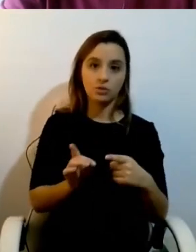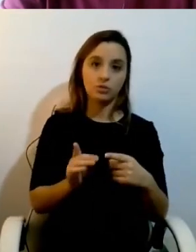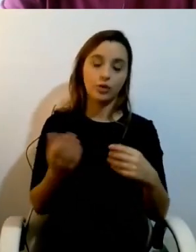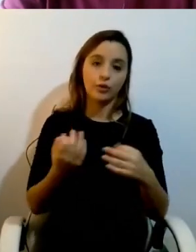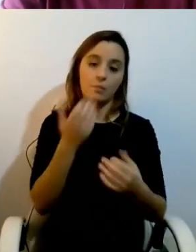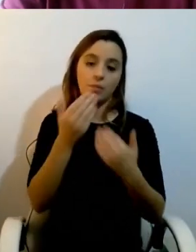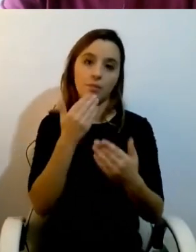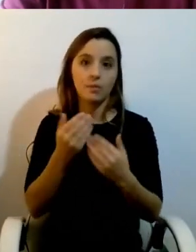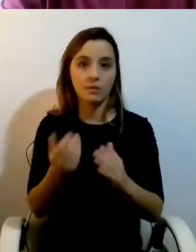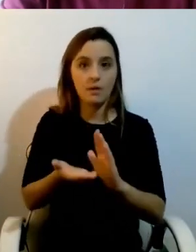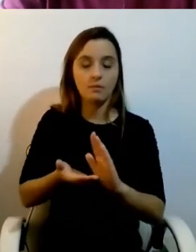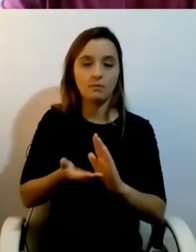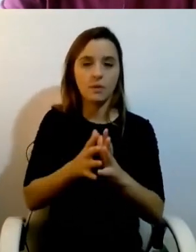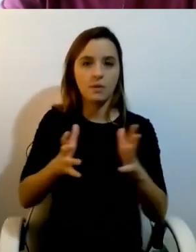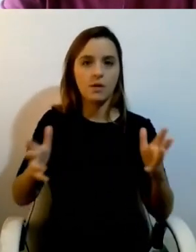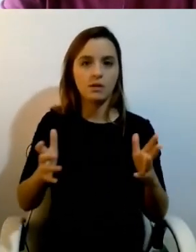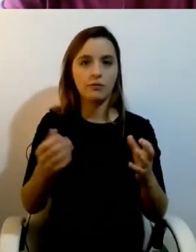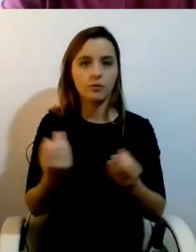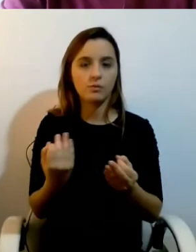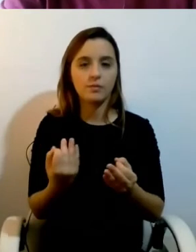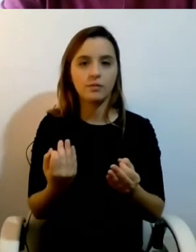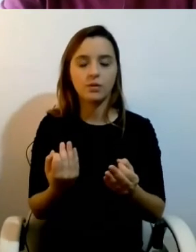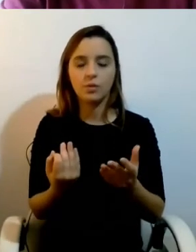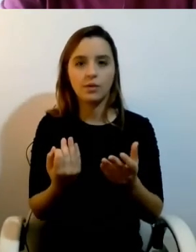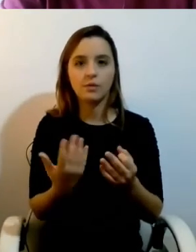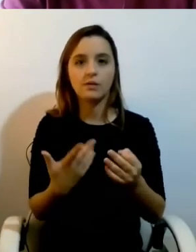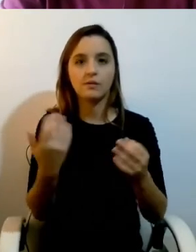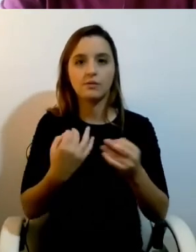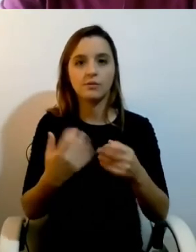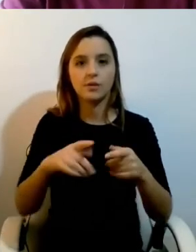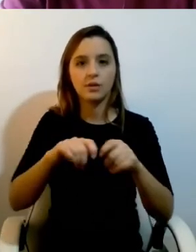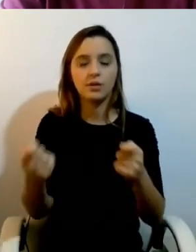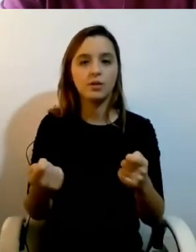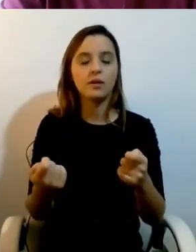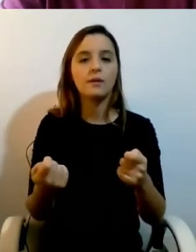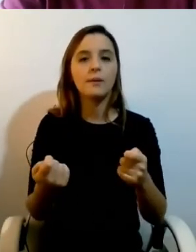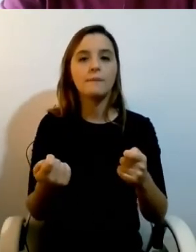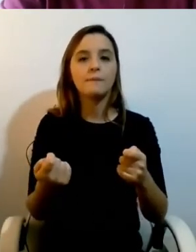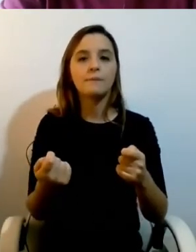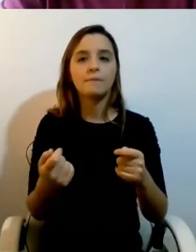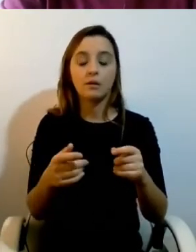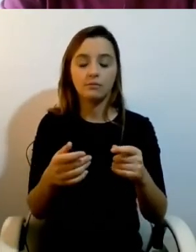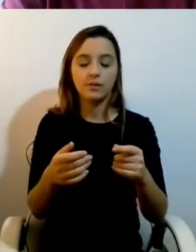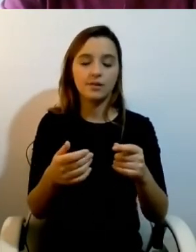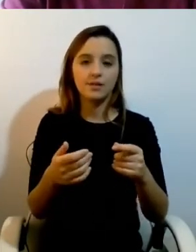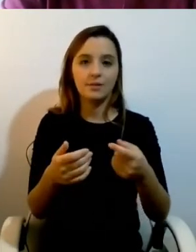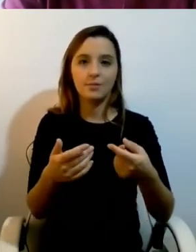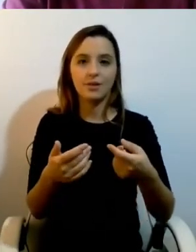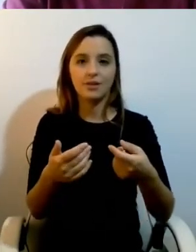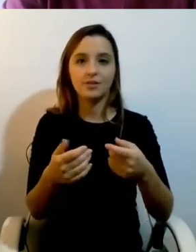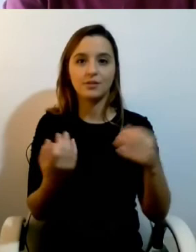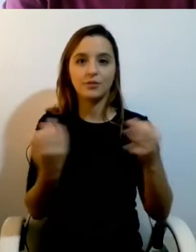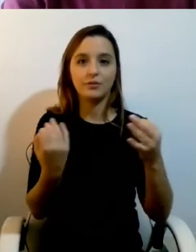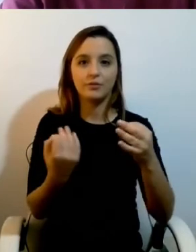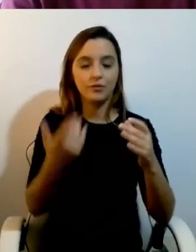isto dizer que, obviamente, houve uma quebra, naturalmente que houve uma quebra, naturalmente que houve beneficiários,